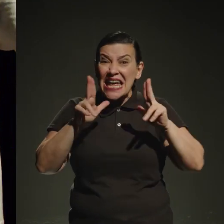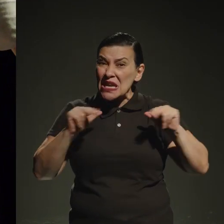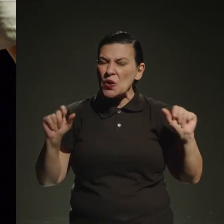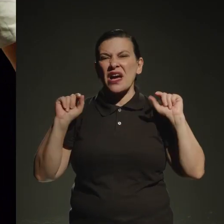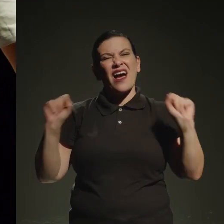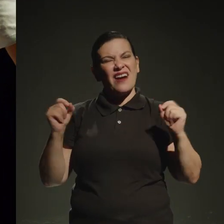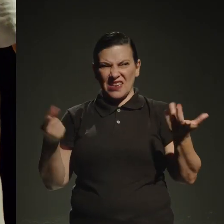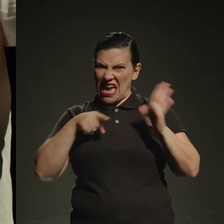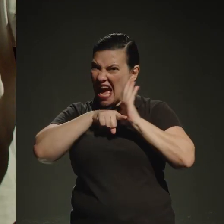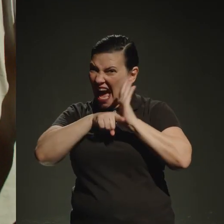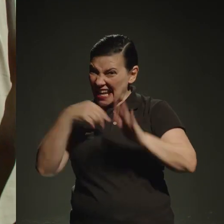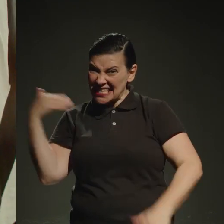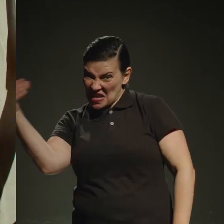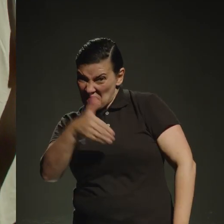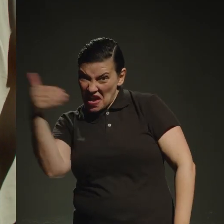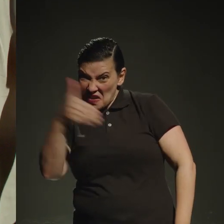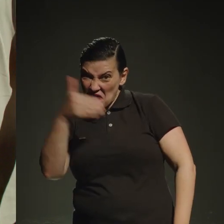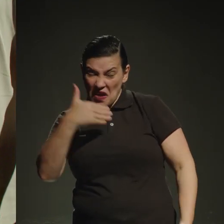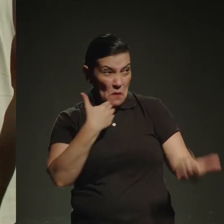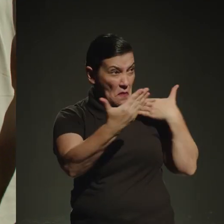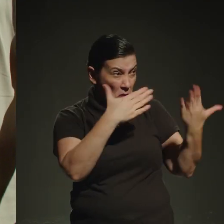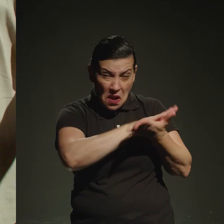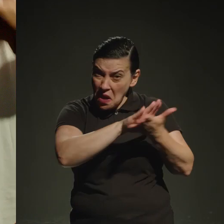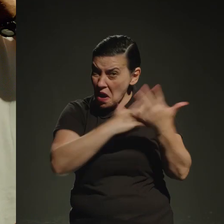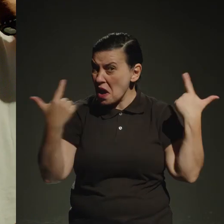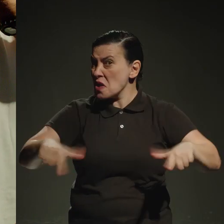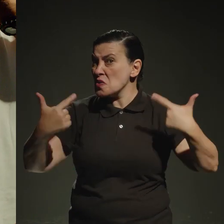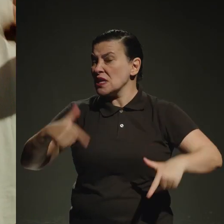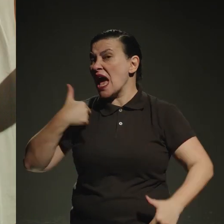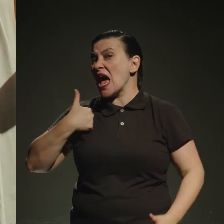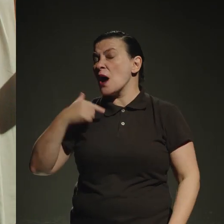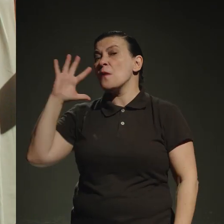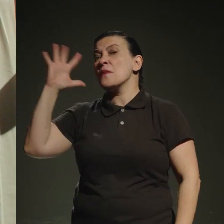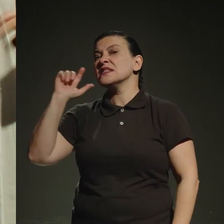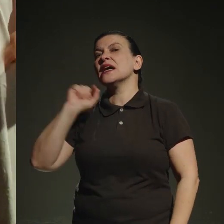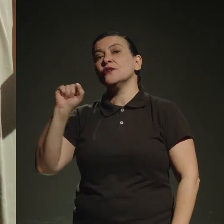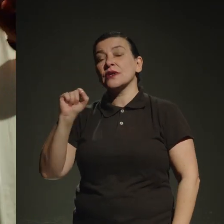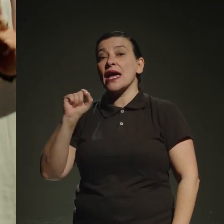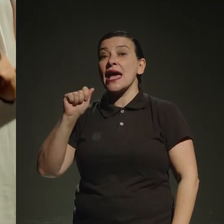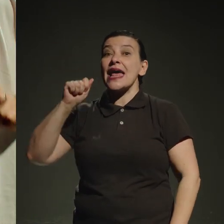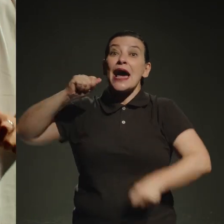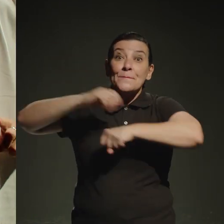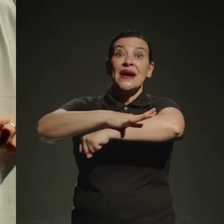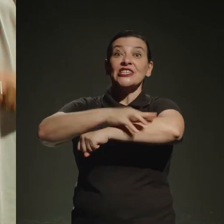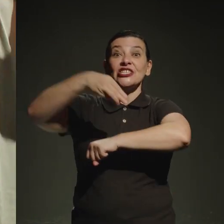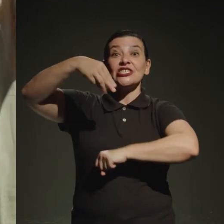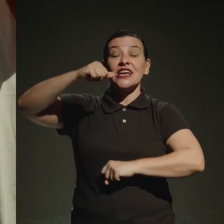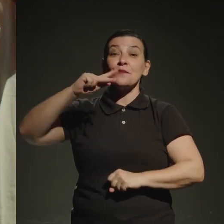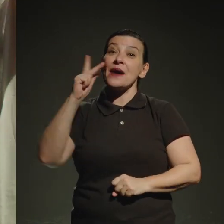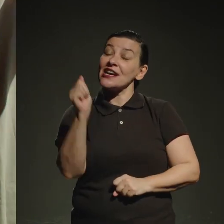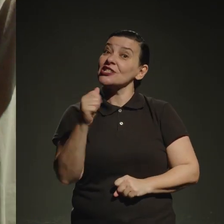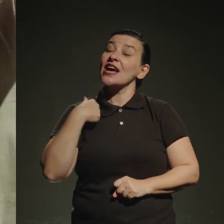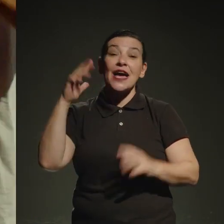muito caro para não dizer nada. No que é que eu tô pensando agora? Na mancha, claro. Eu penso nela o tempo todo e